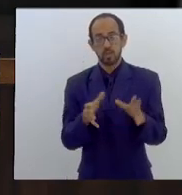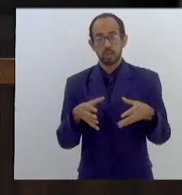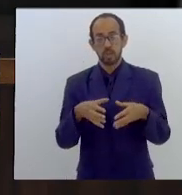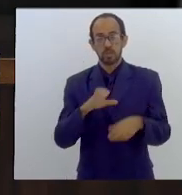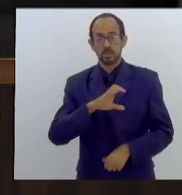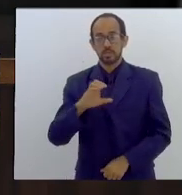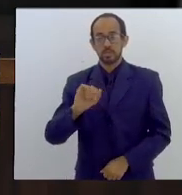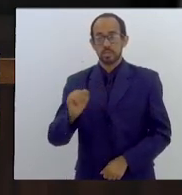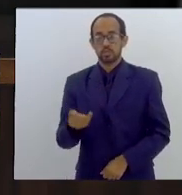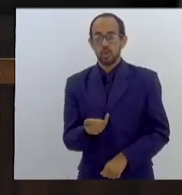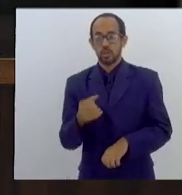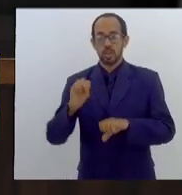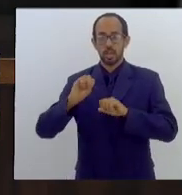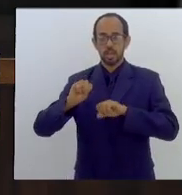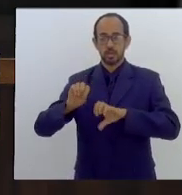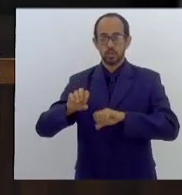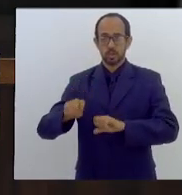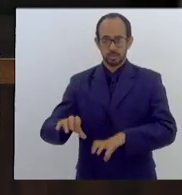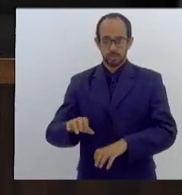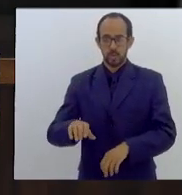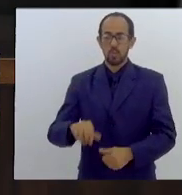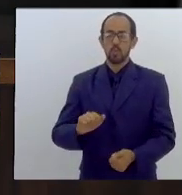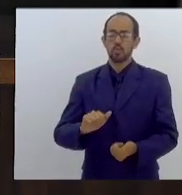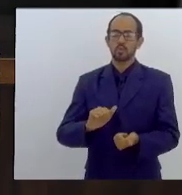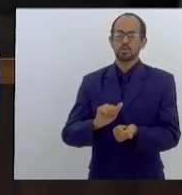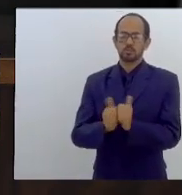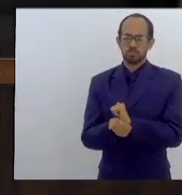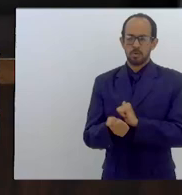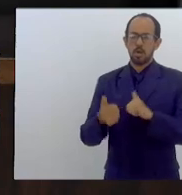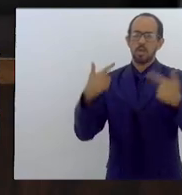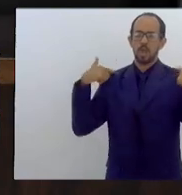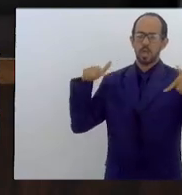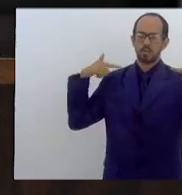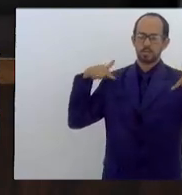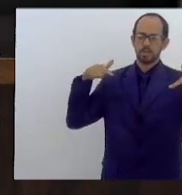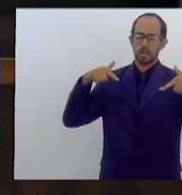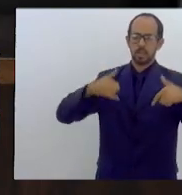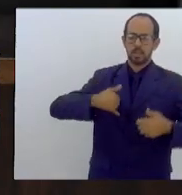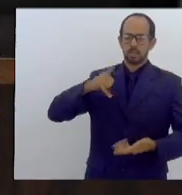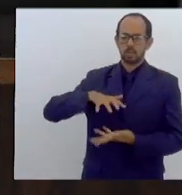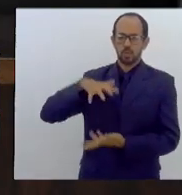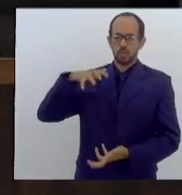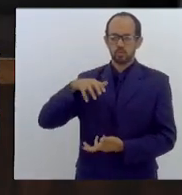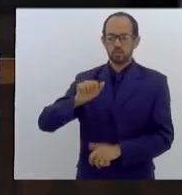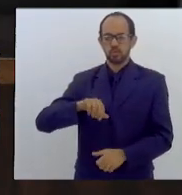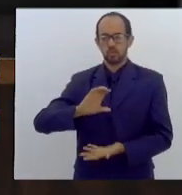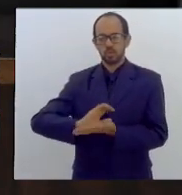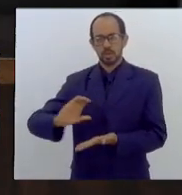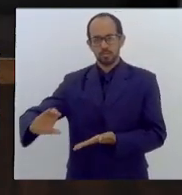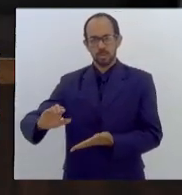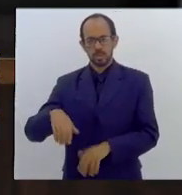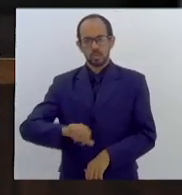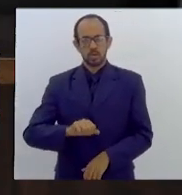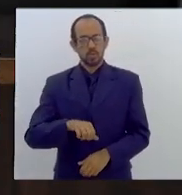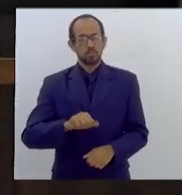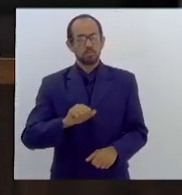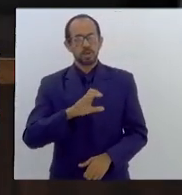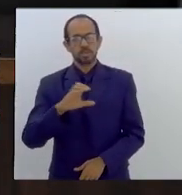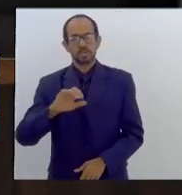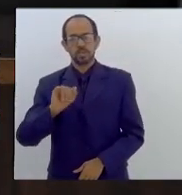Constituição e Justiça, educação, esporte e lazer, assunto da criança, do idoso e orçamento. Para emitir parecer pela Comissão de Constituição e Justiça,